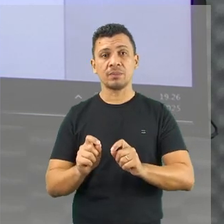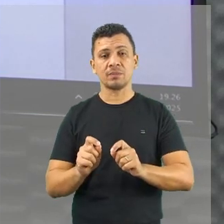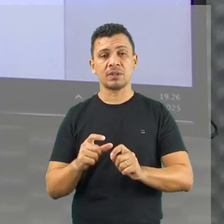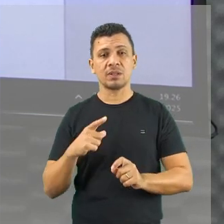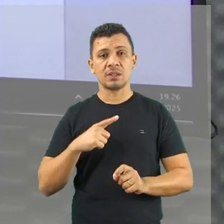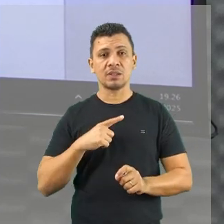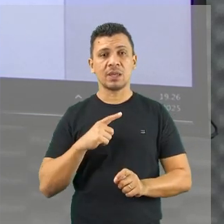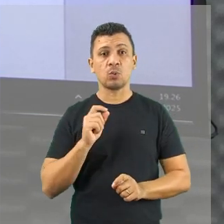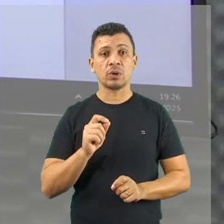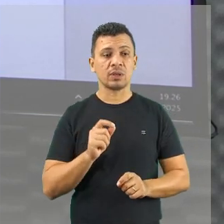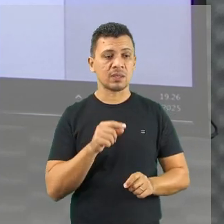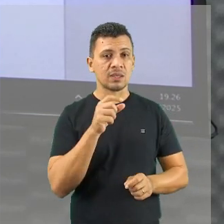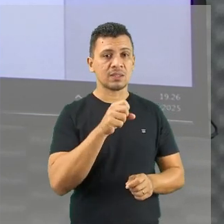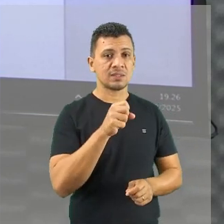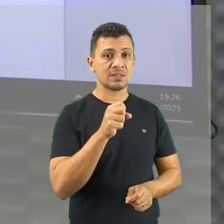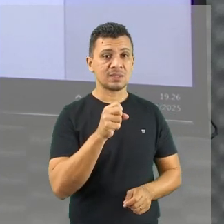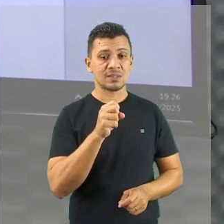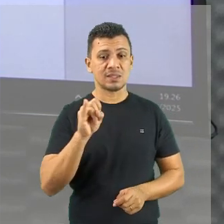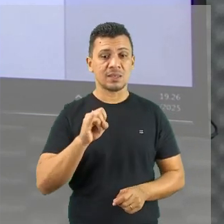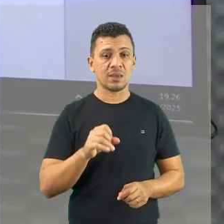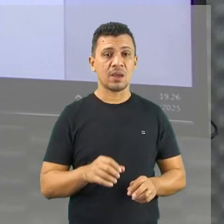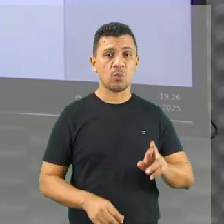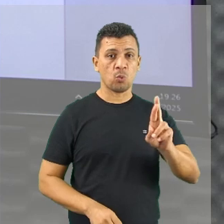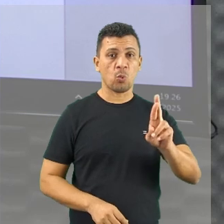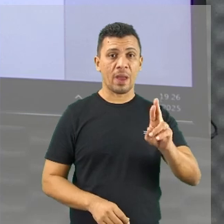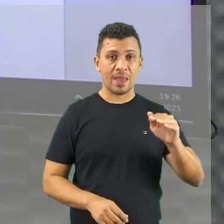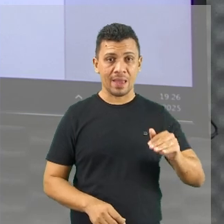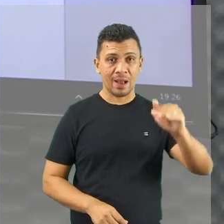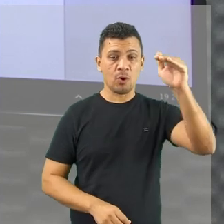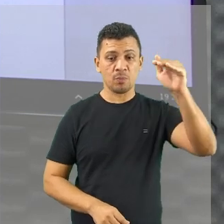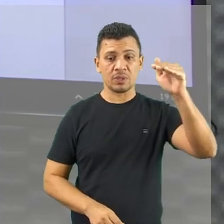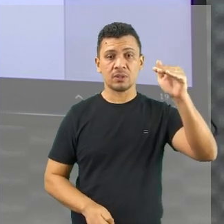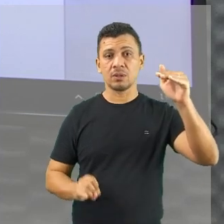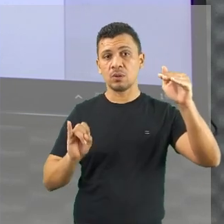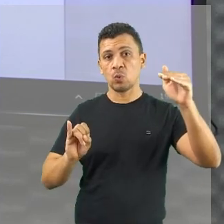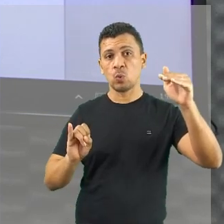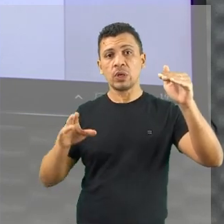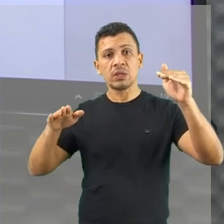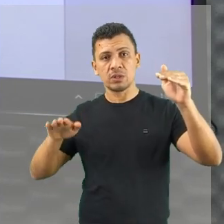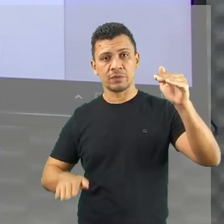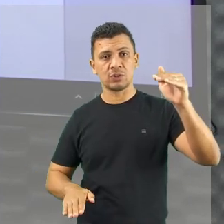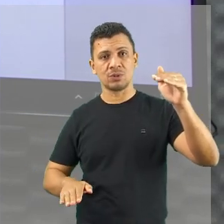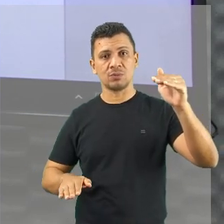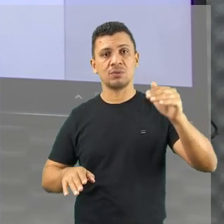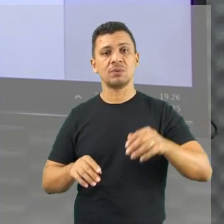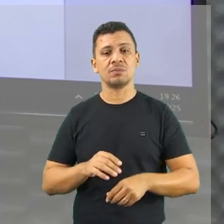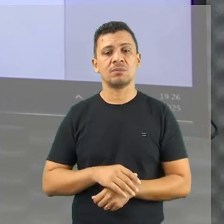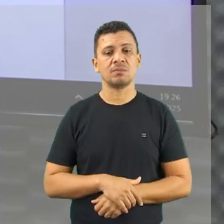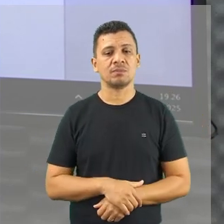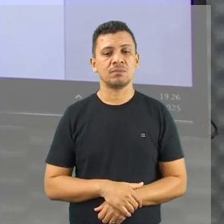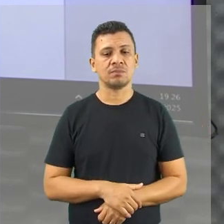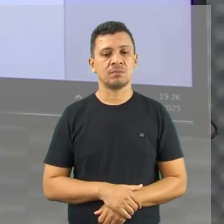Como assim? Se aqui aumenta, aqui vai diminuir, ó.